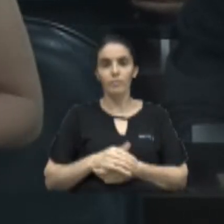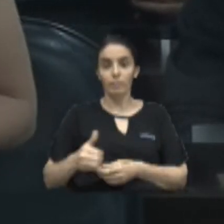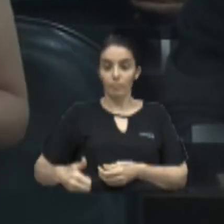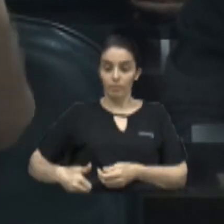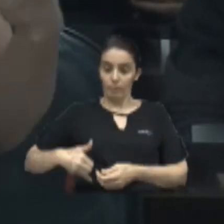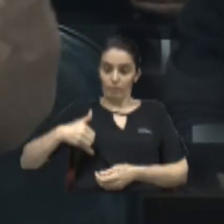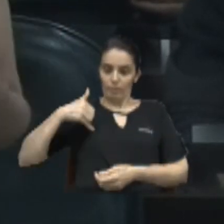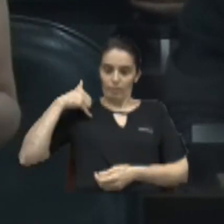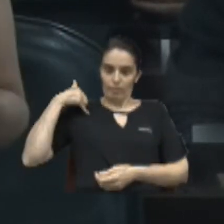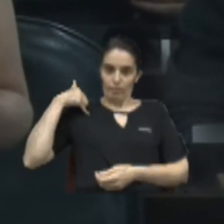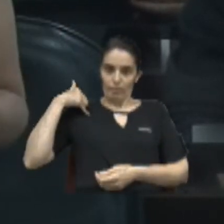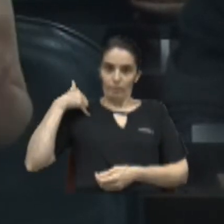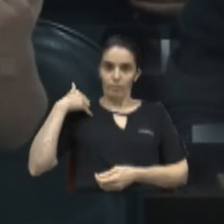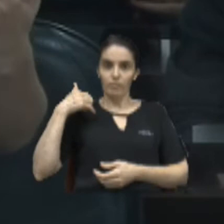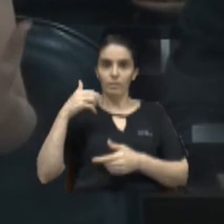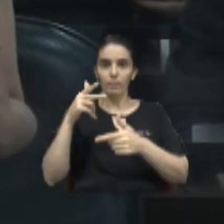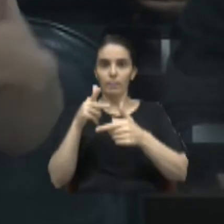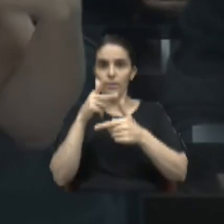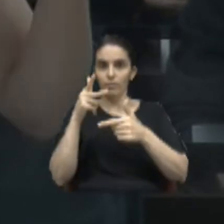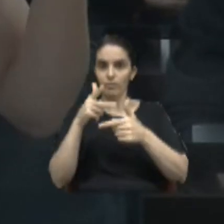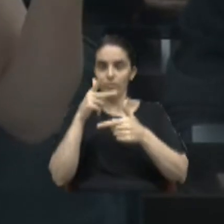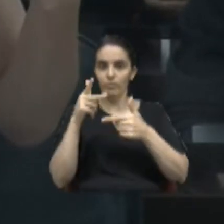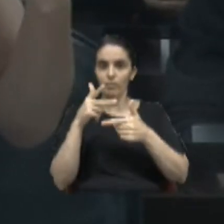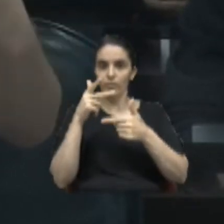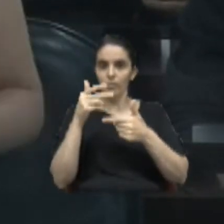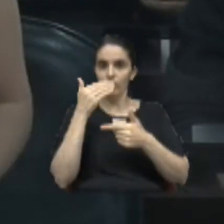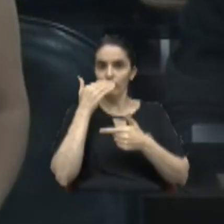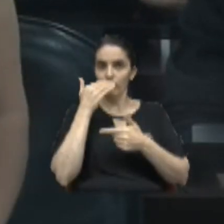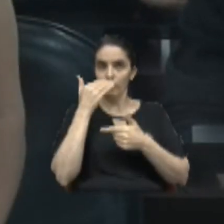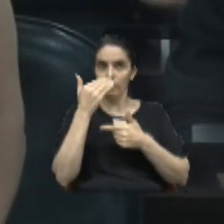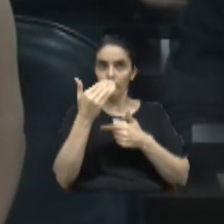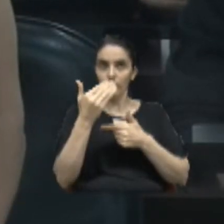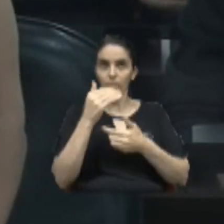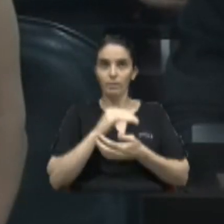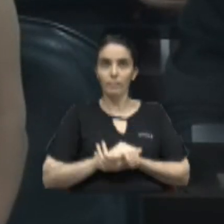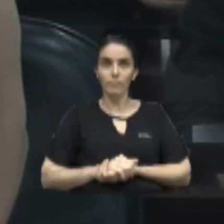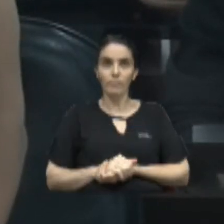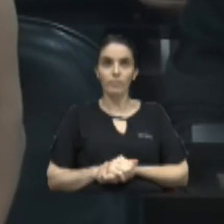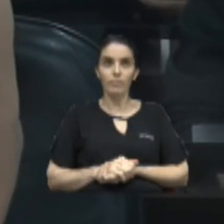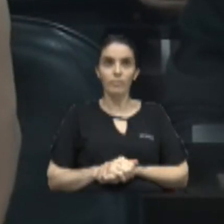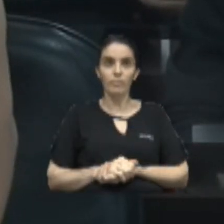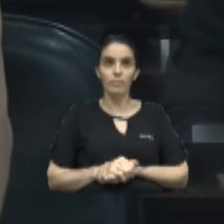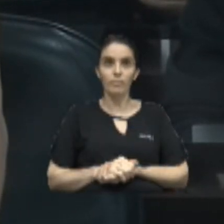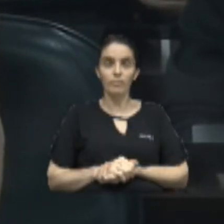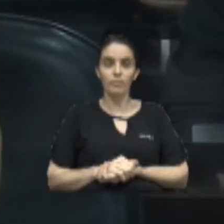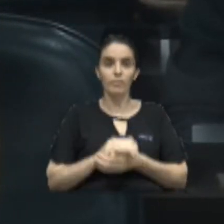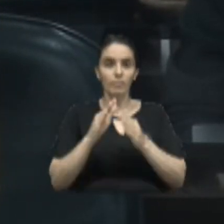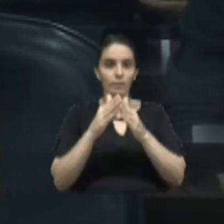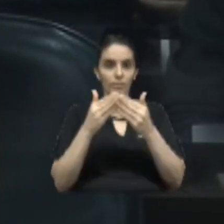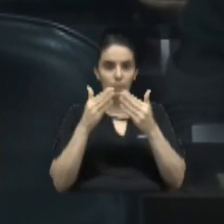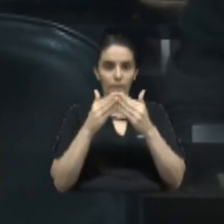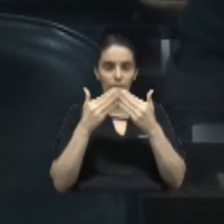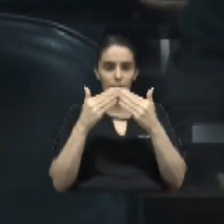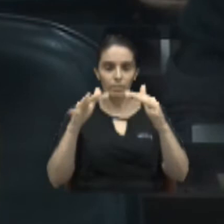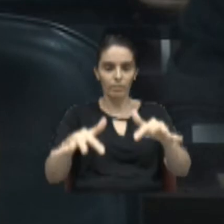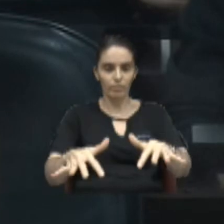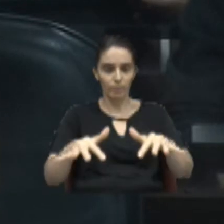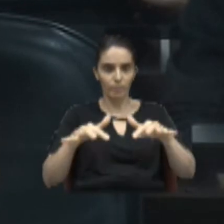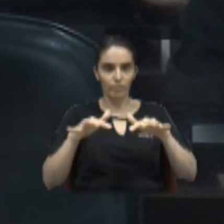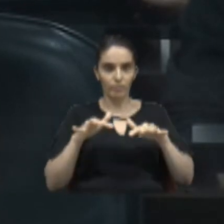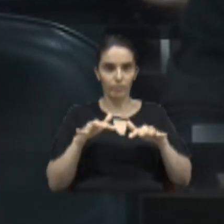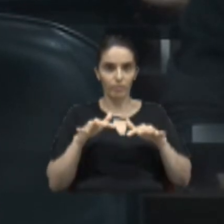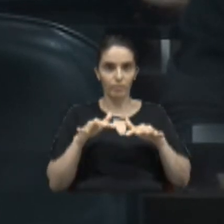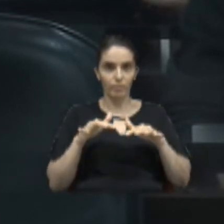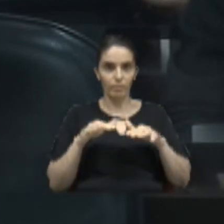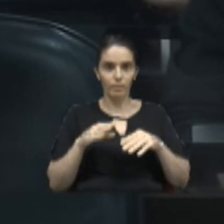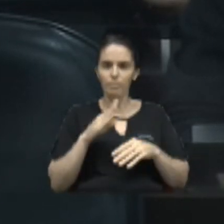orgulho, Érica, de um vídeo que ele pediu para passar em... Vereador, só um minutinho. Ok. Por favor, a plateia, por favor, precisar